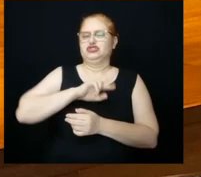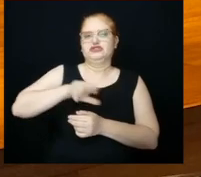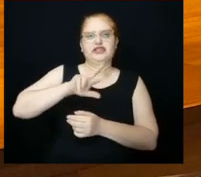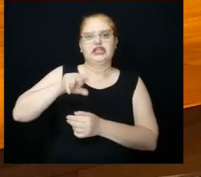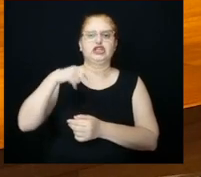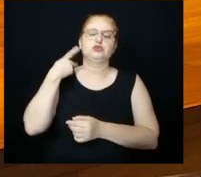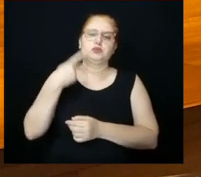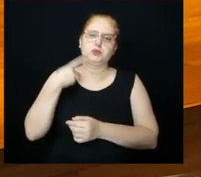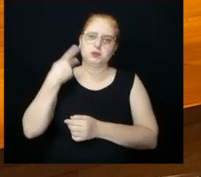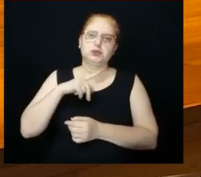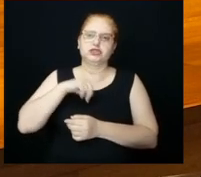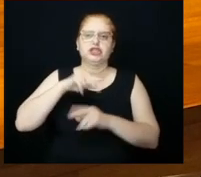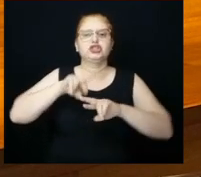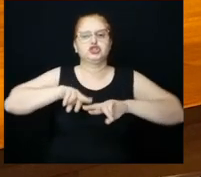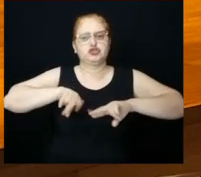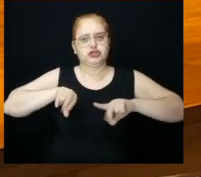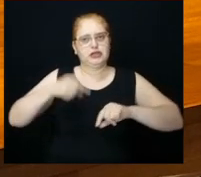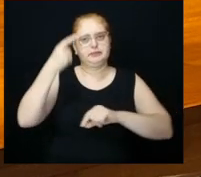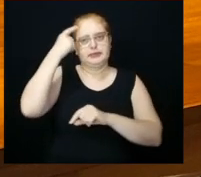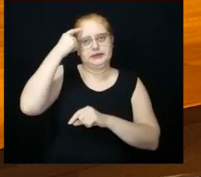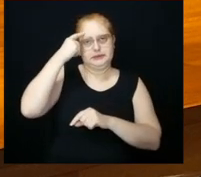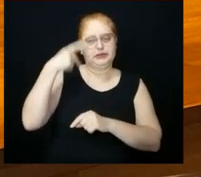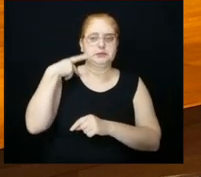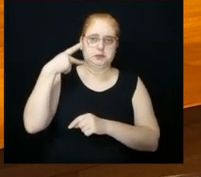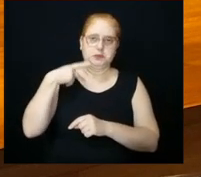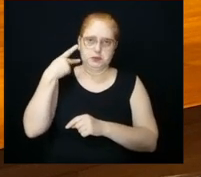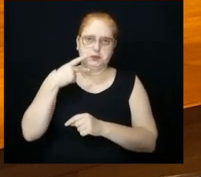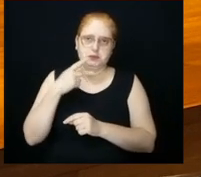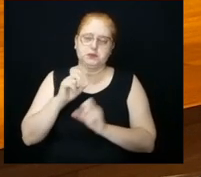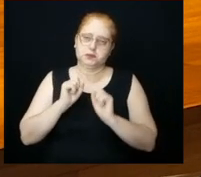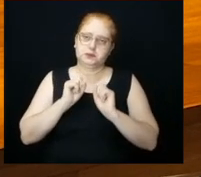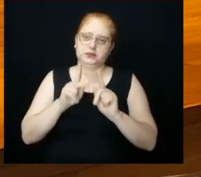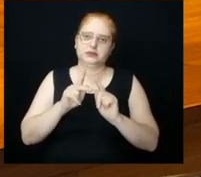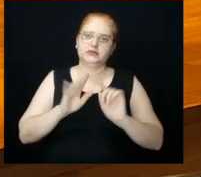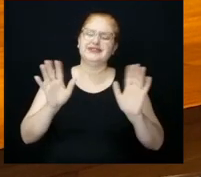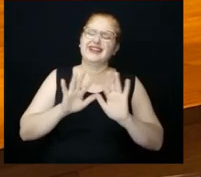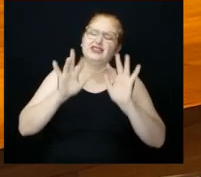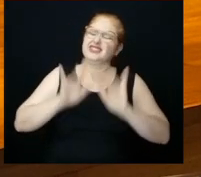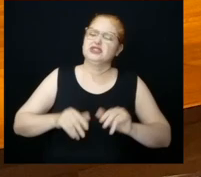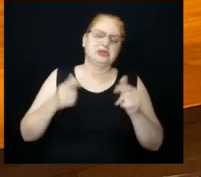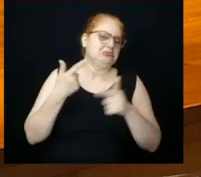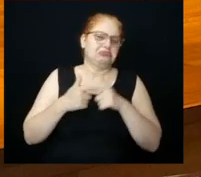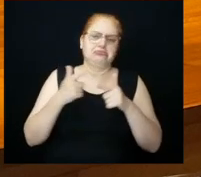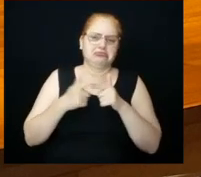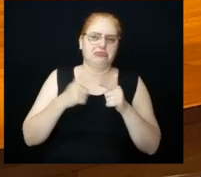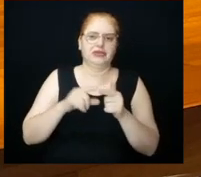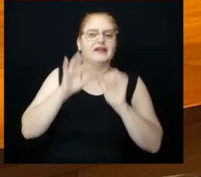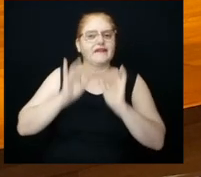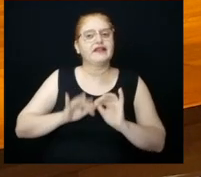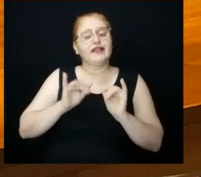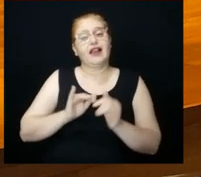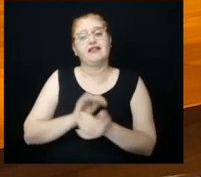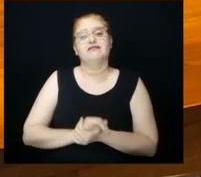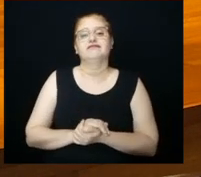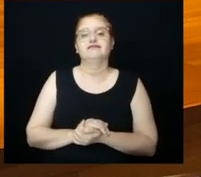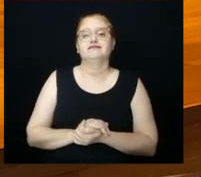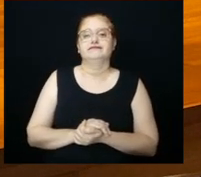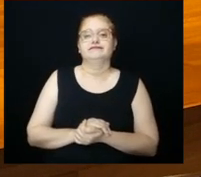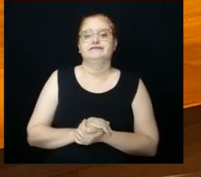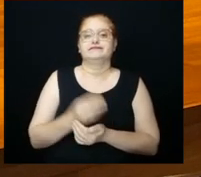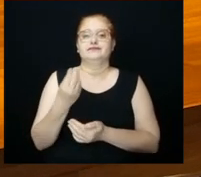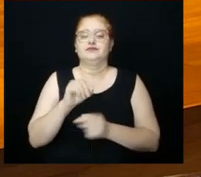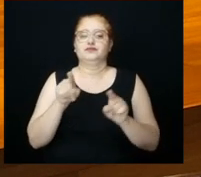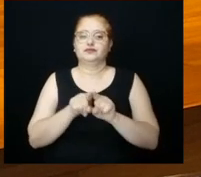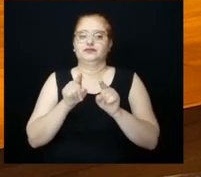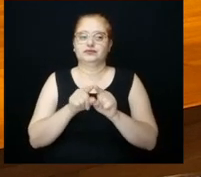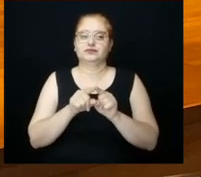tem, se tem uma diferença de pensamento político, enfim, já é diferente. Ele diz, não, escritor não. E se escreve, enfim. E o que ele coloca